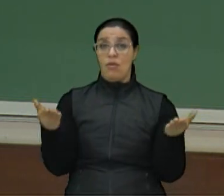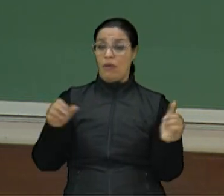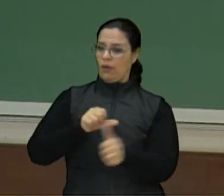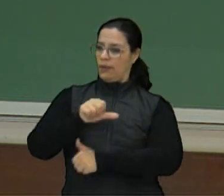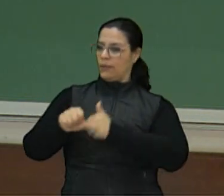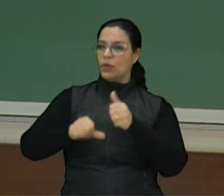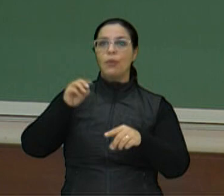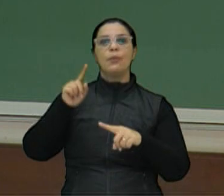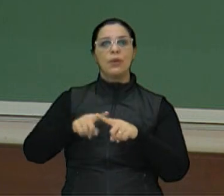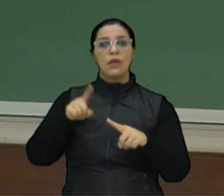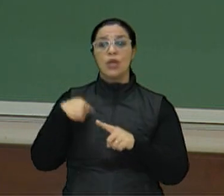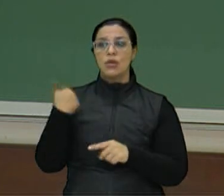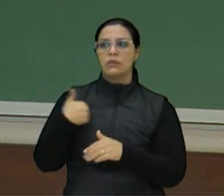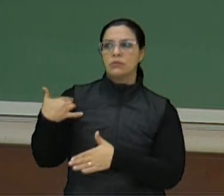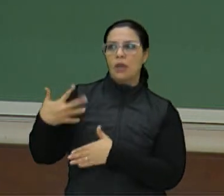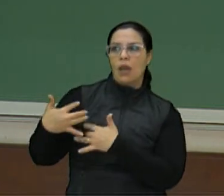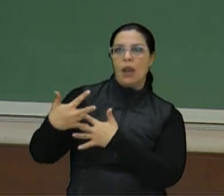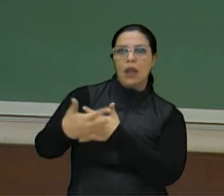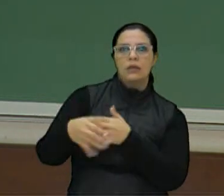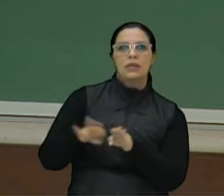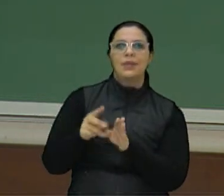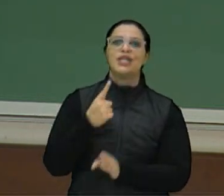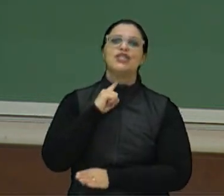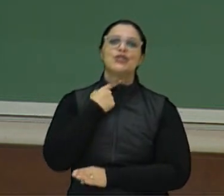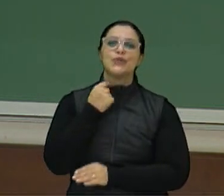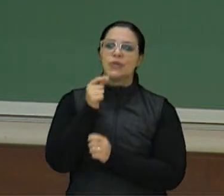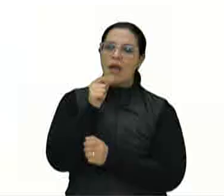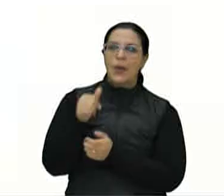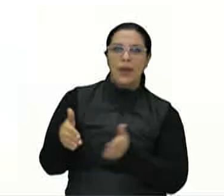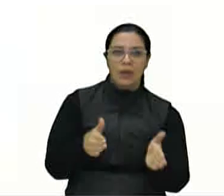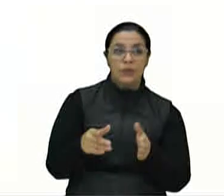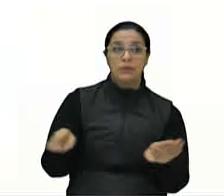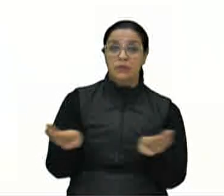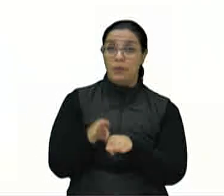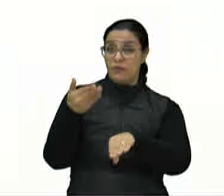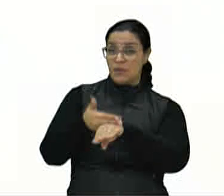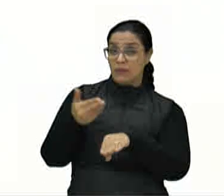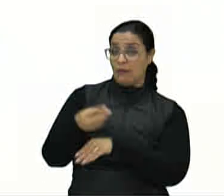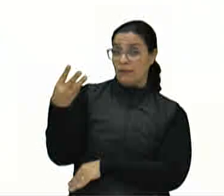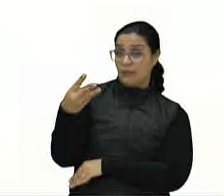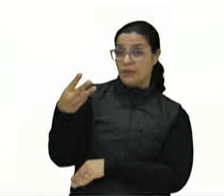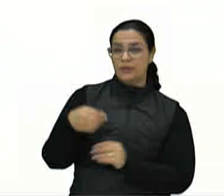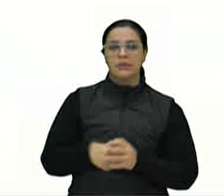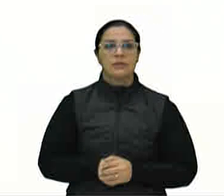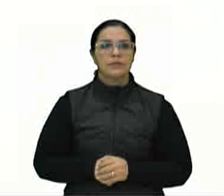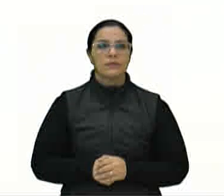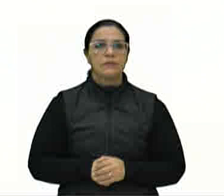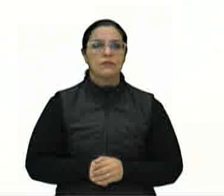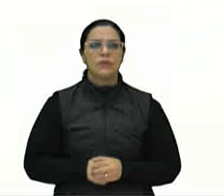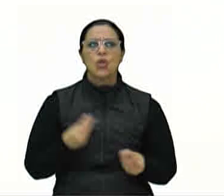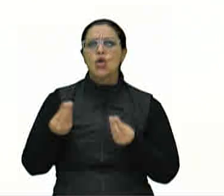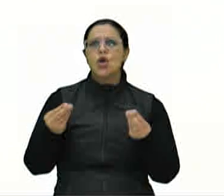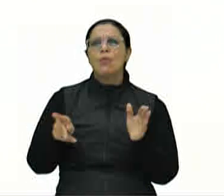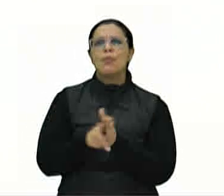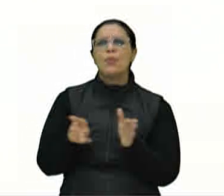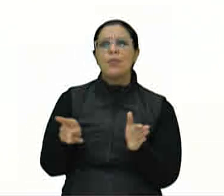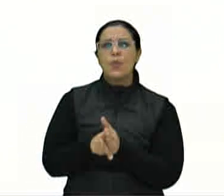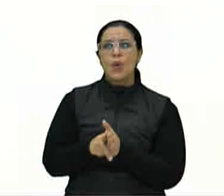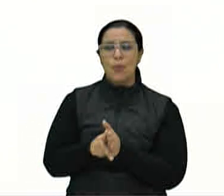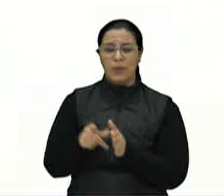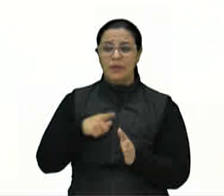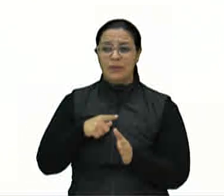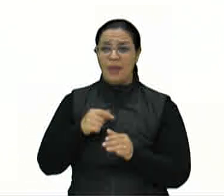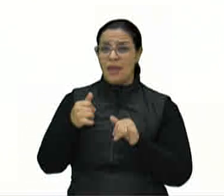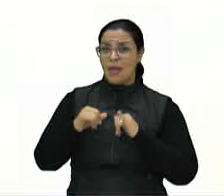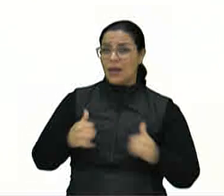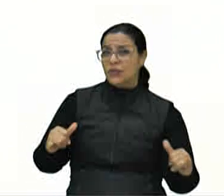de ser por causa da velocidade de poluição. Mais uma para você treinar, vamos lá. Como os combustíveis energéticos,